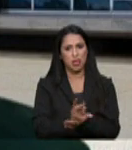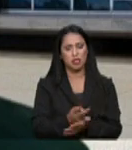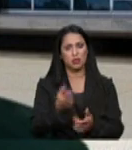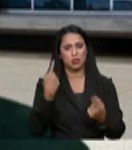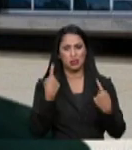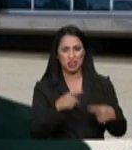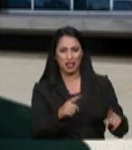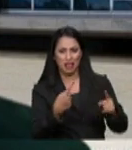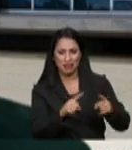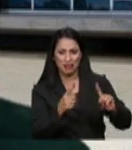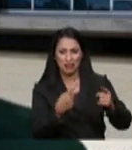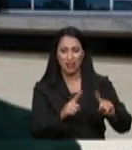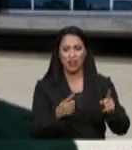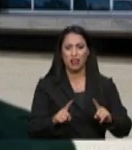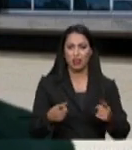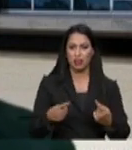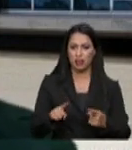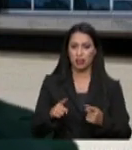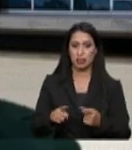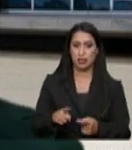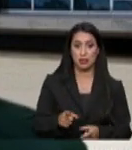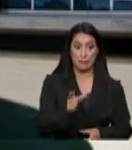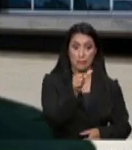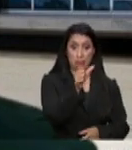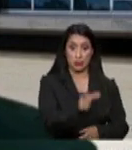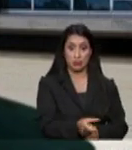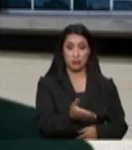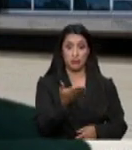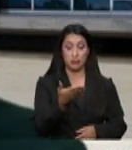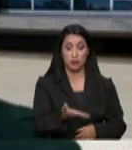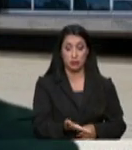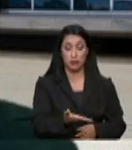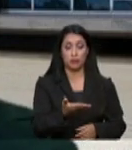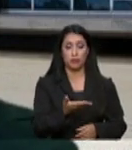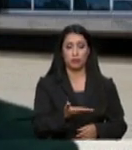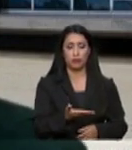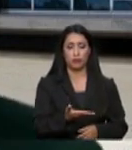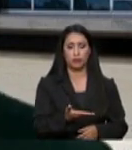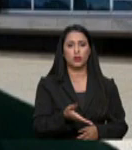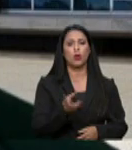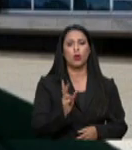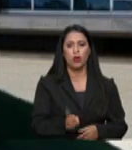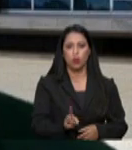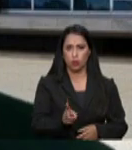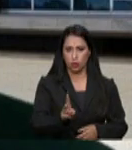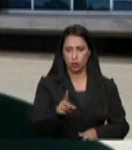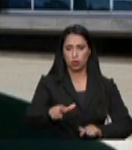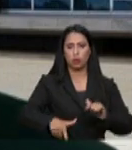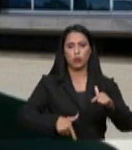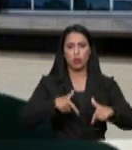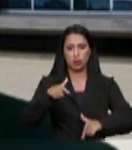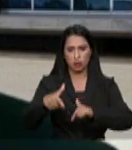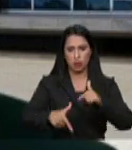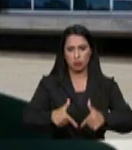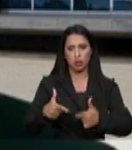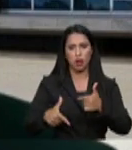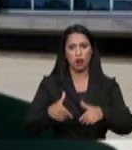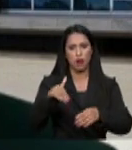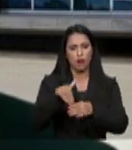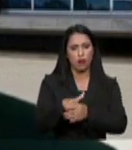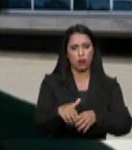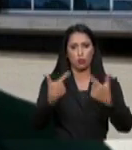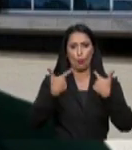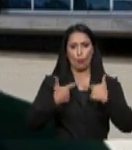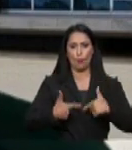esses bípedes que atingiu o pessoalmente jamais deixou de atuar com imparcialidade e